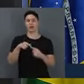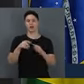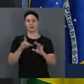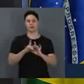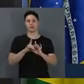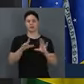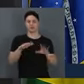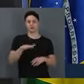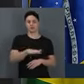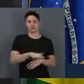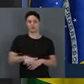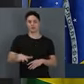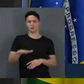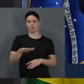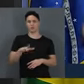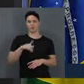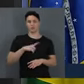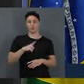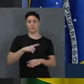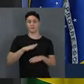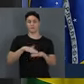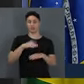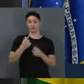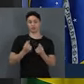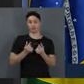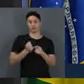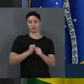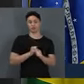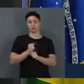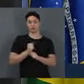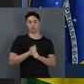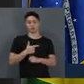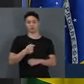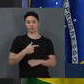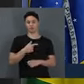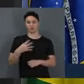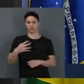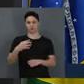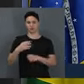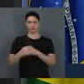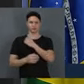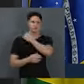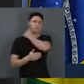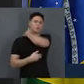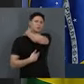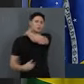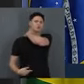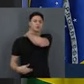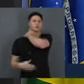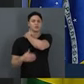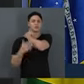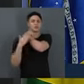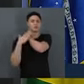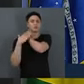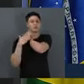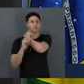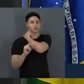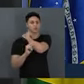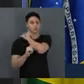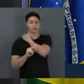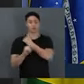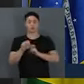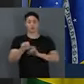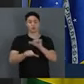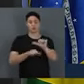espaço no orçamento de 2024 o que fez o governo o governo alterou dados da